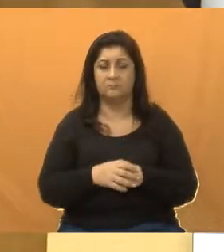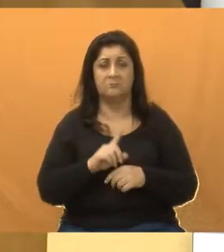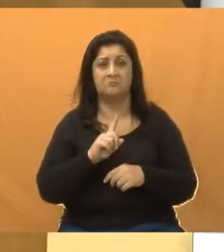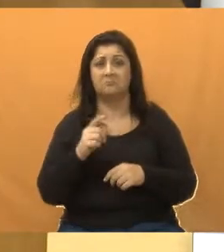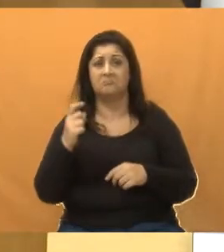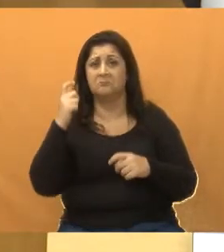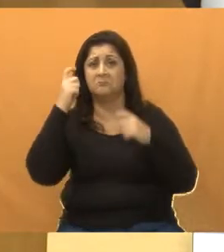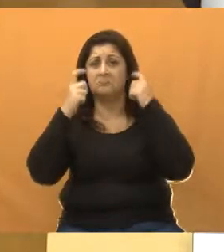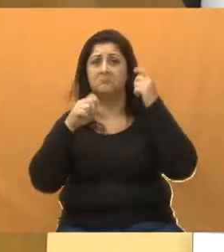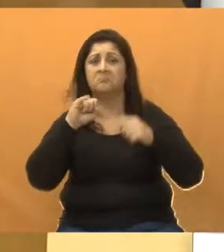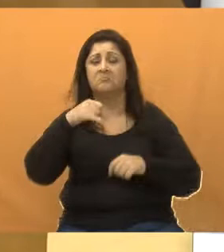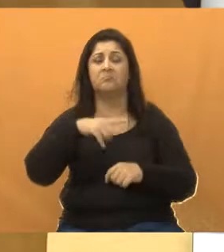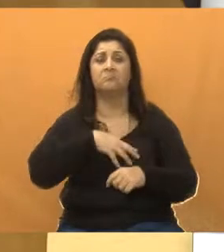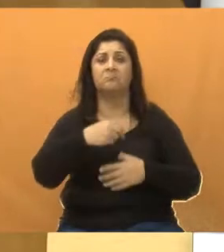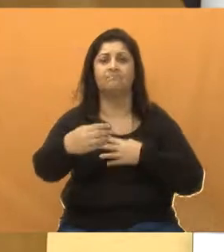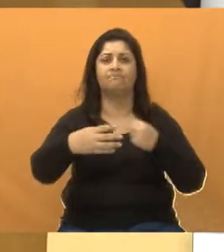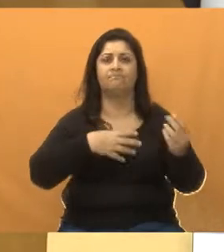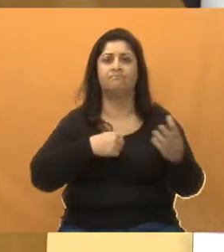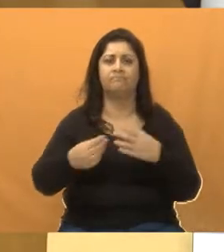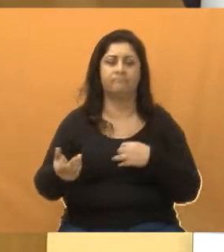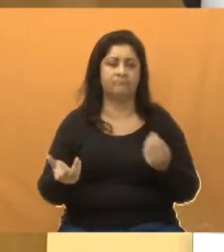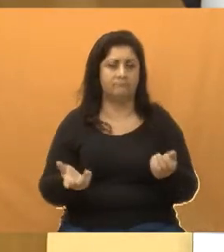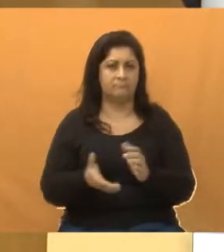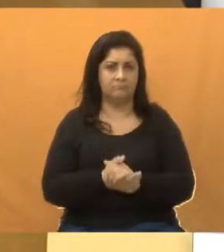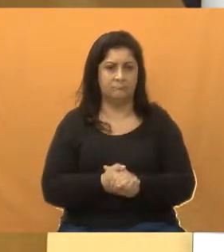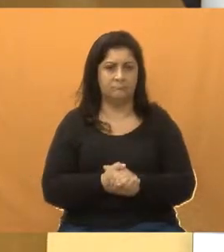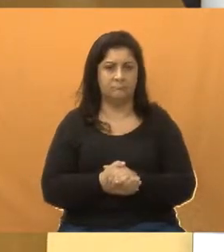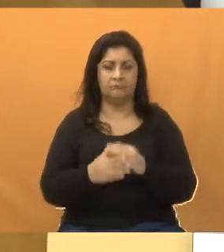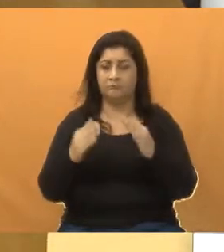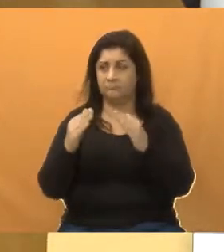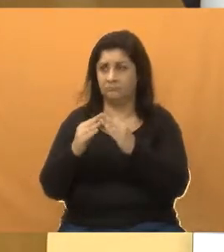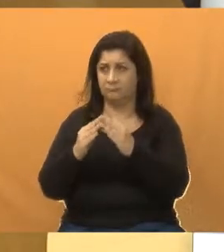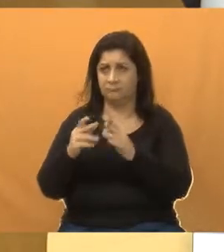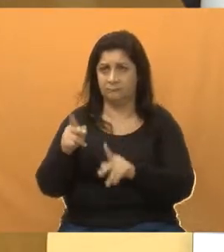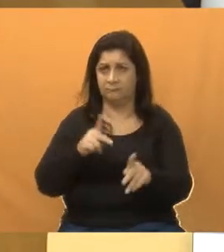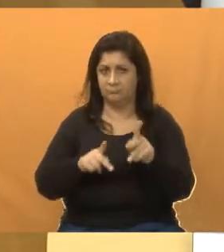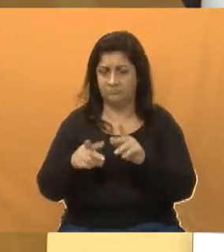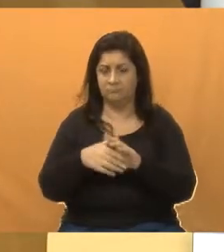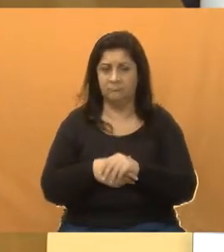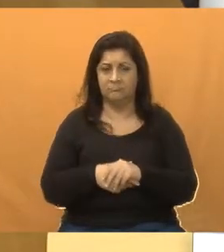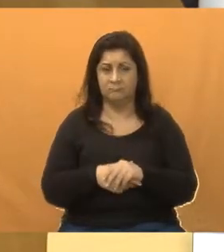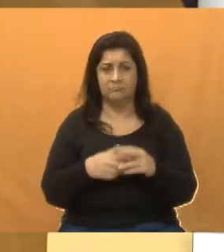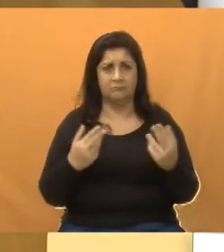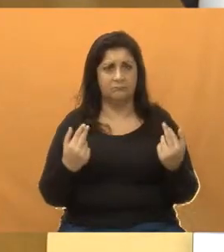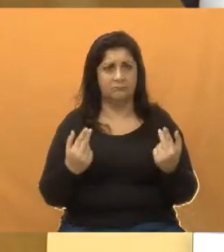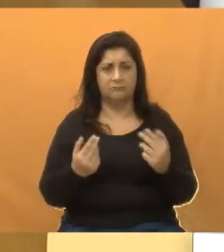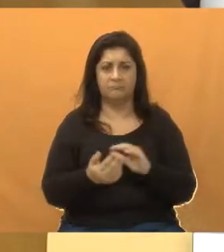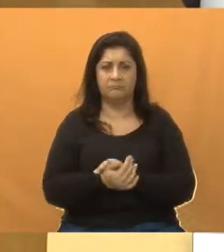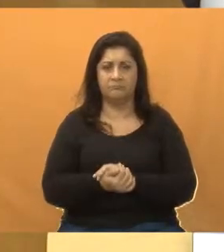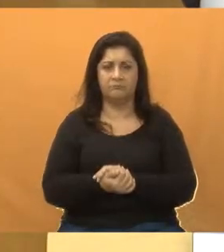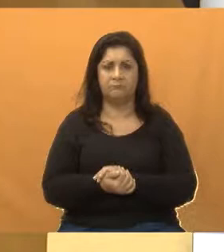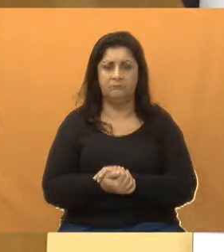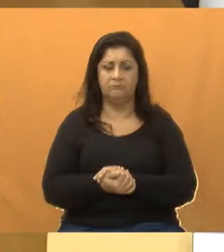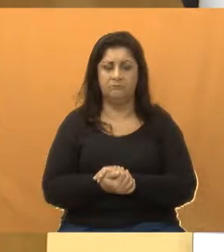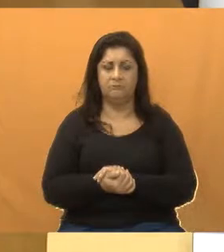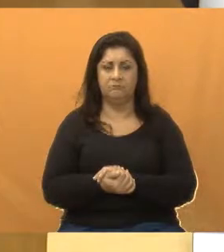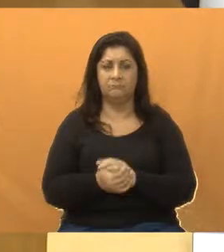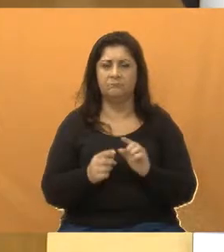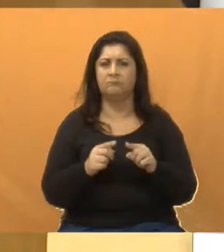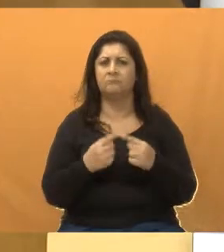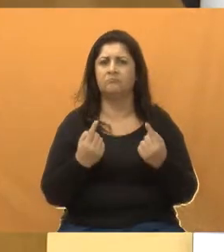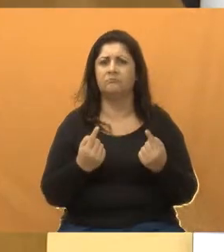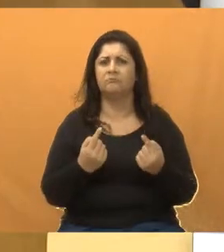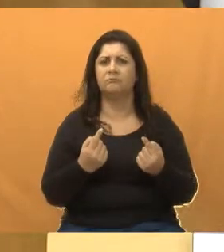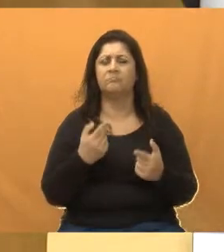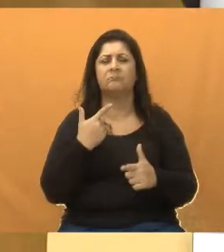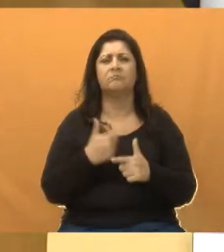4, 5 ou 6 filhos. Na casa do munícipe, seria a mesma coisa. Mas por